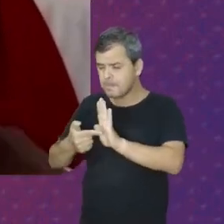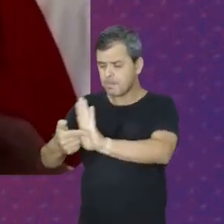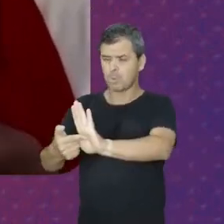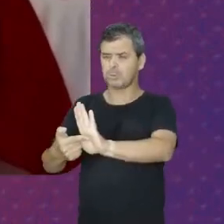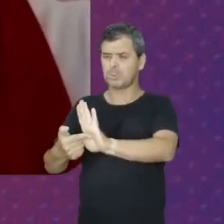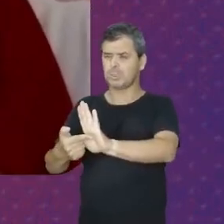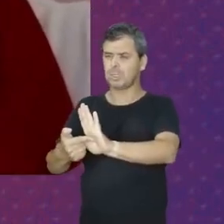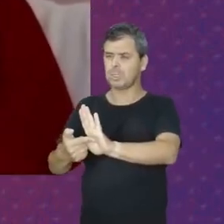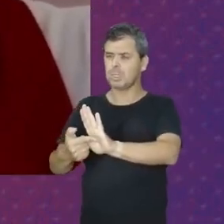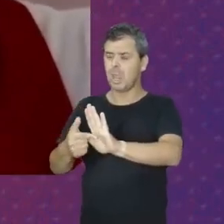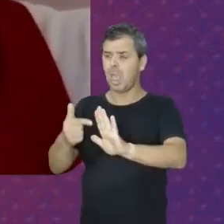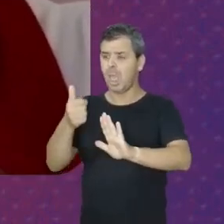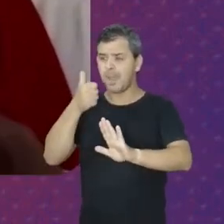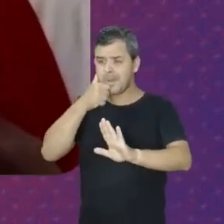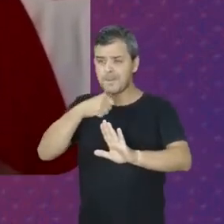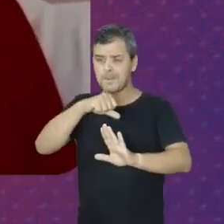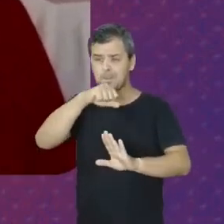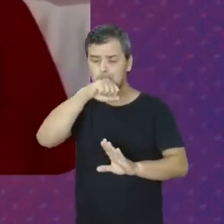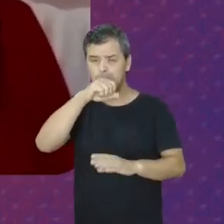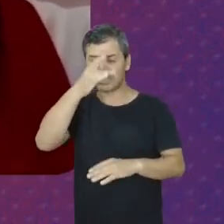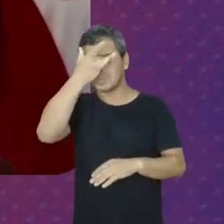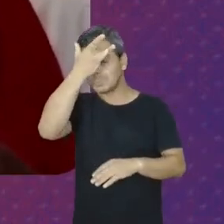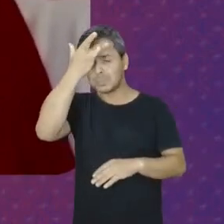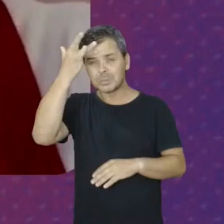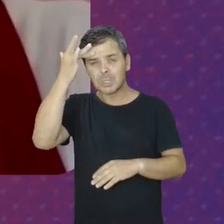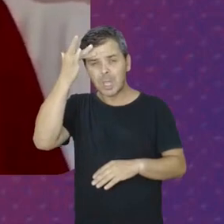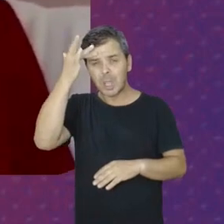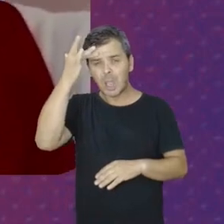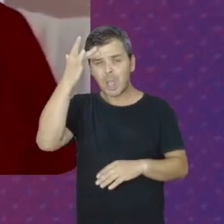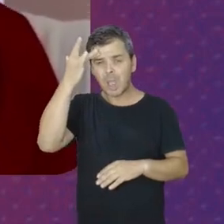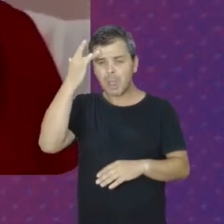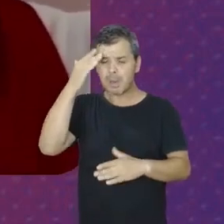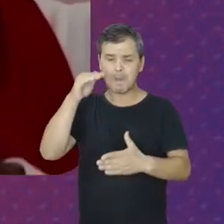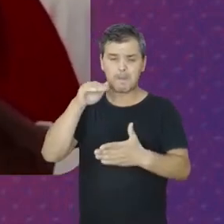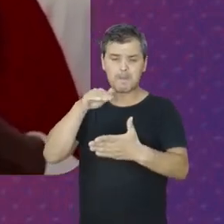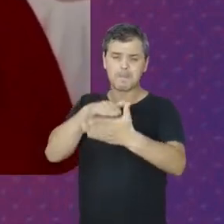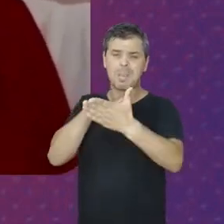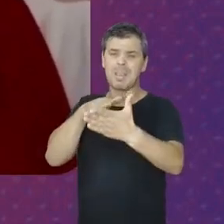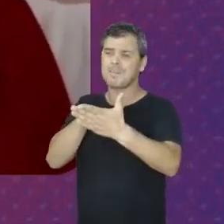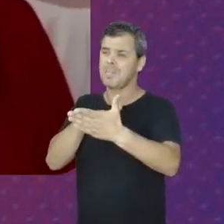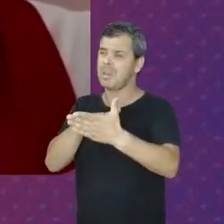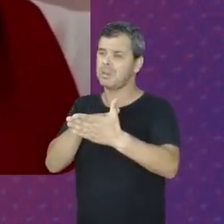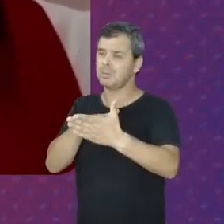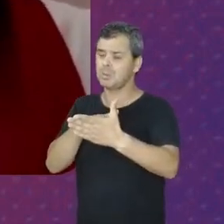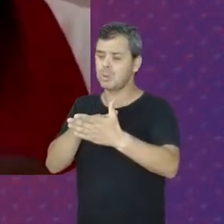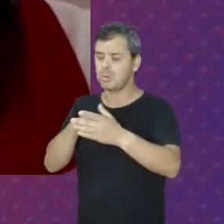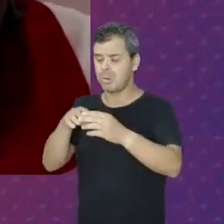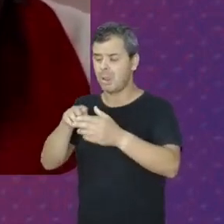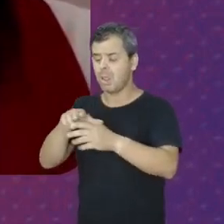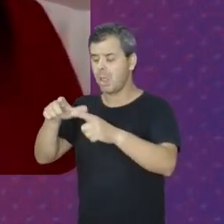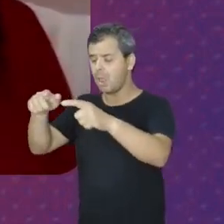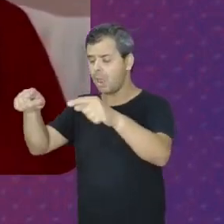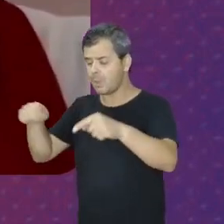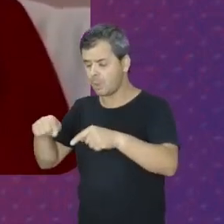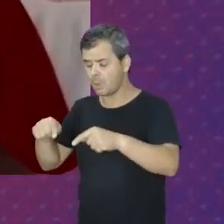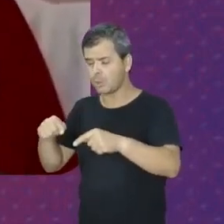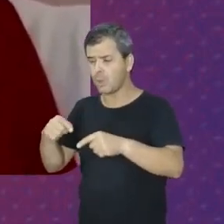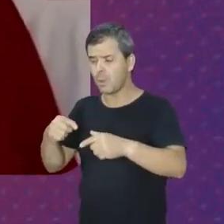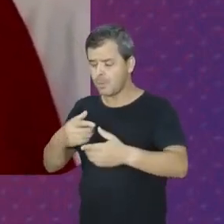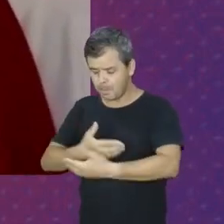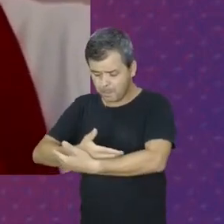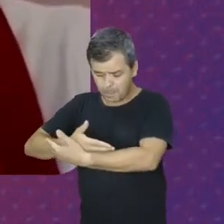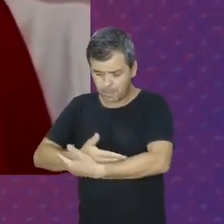quando as mães, as pessoas, embalam as crianças nos seus berços, quando pequenas,